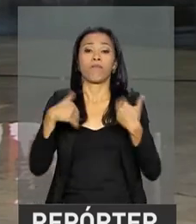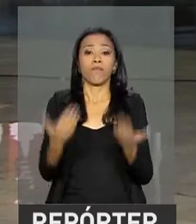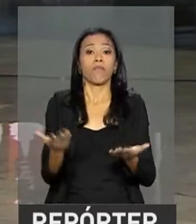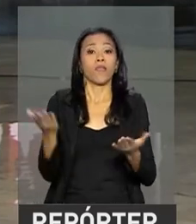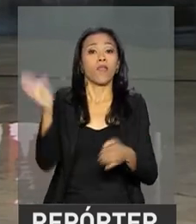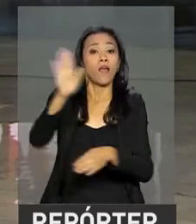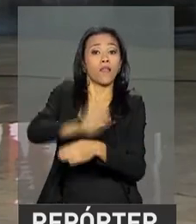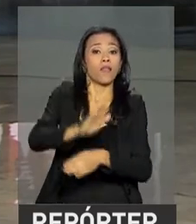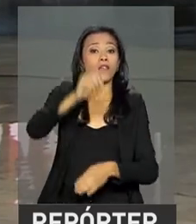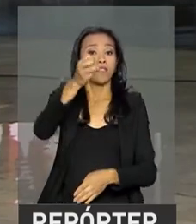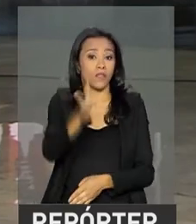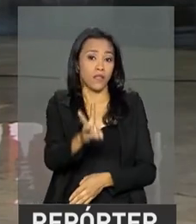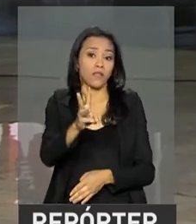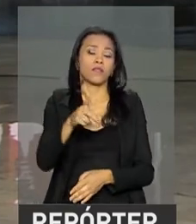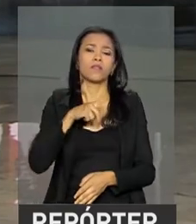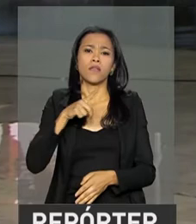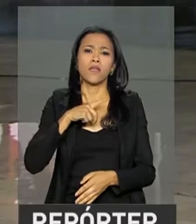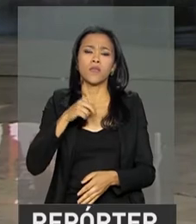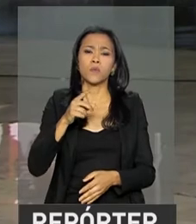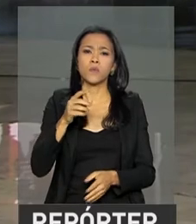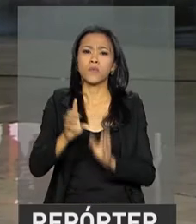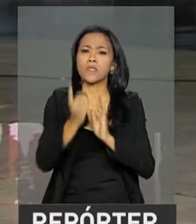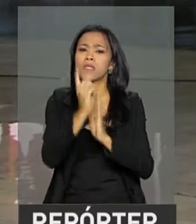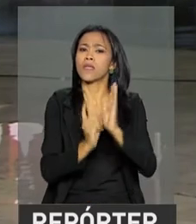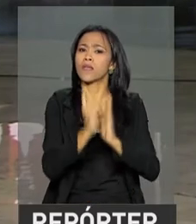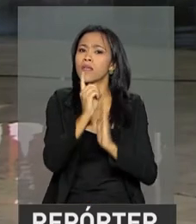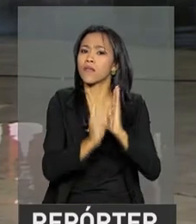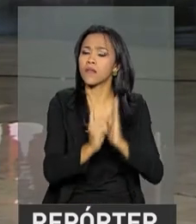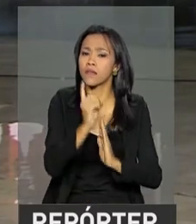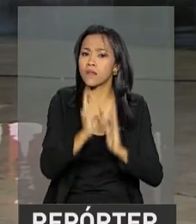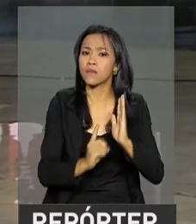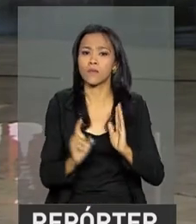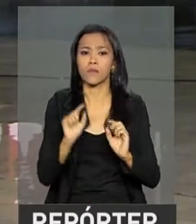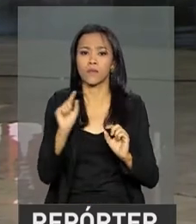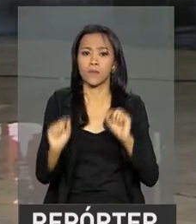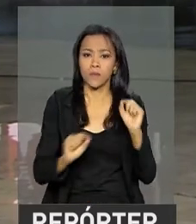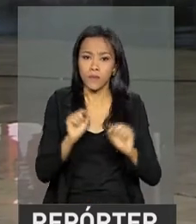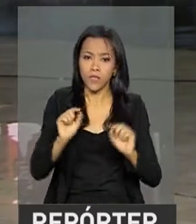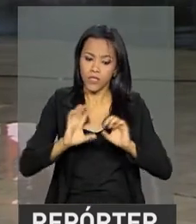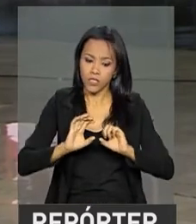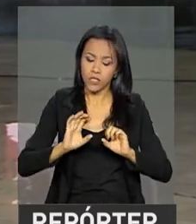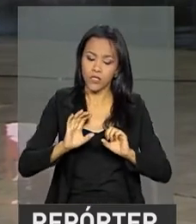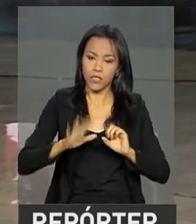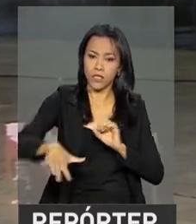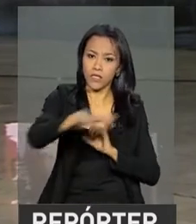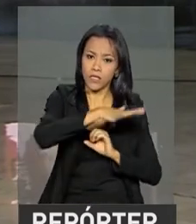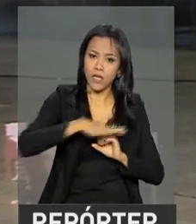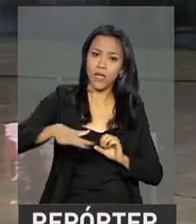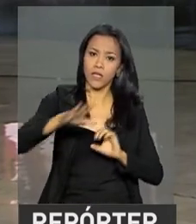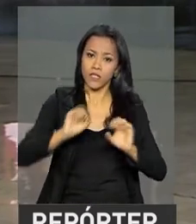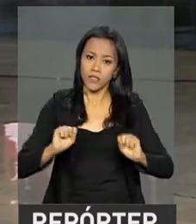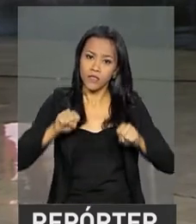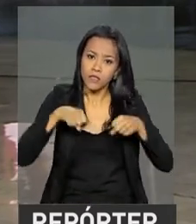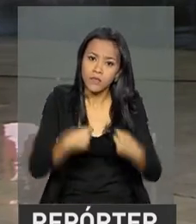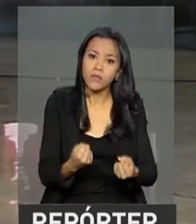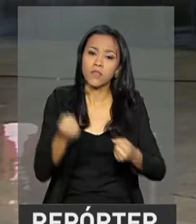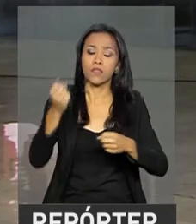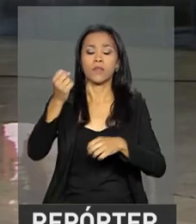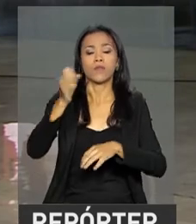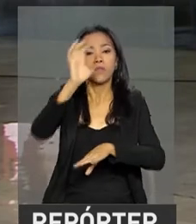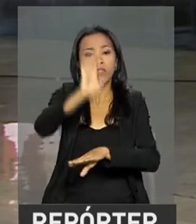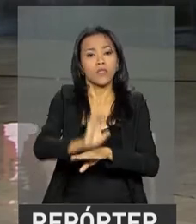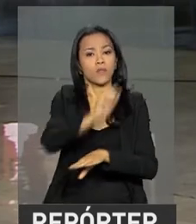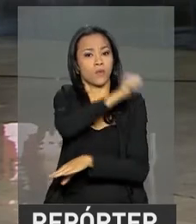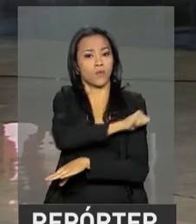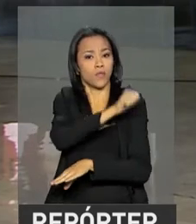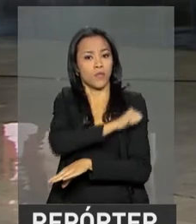Maia homologa o decreto de recuperação fiscal do Estado do Rio de Janeiro. Esse evento vai